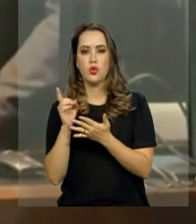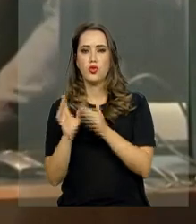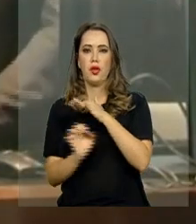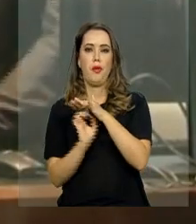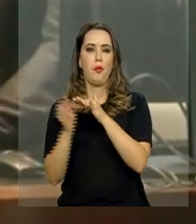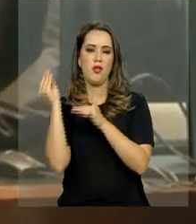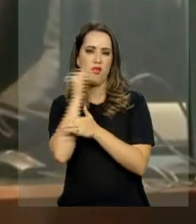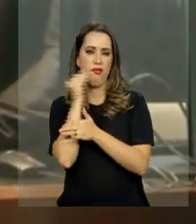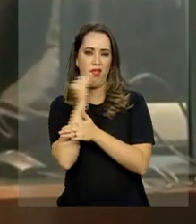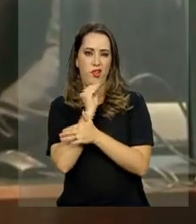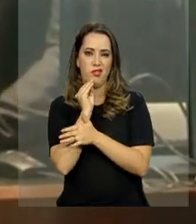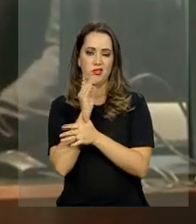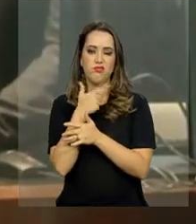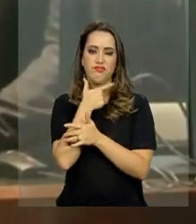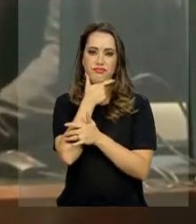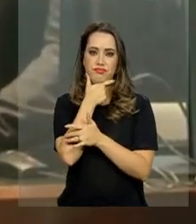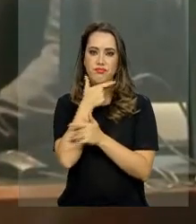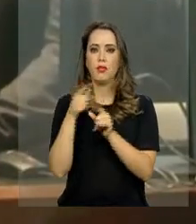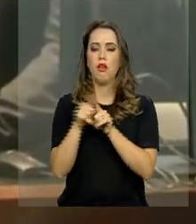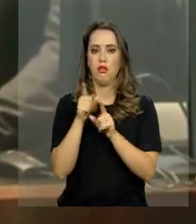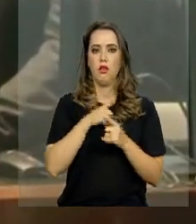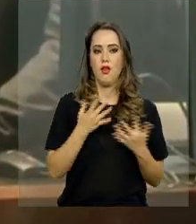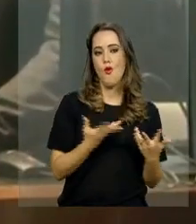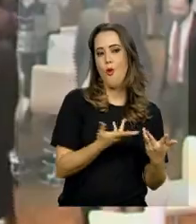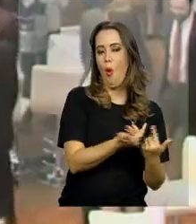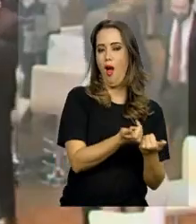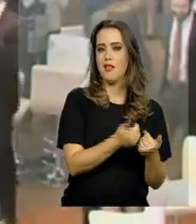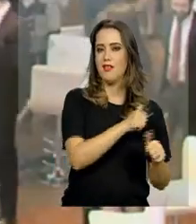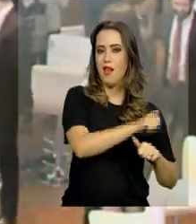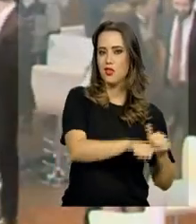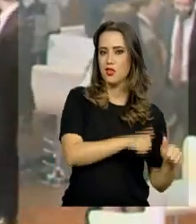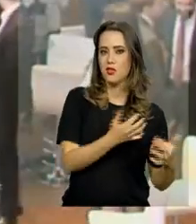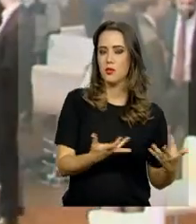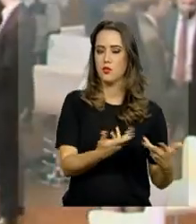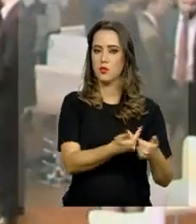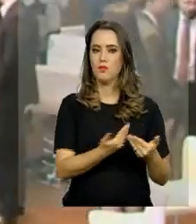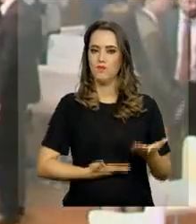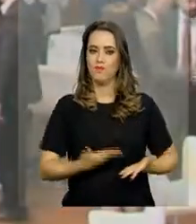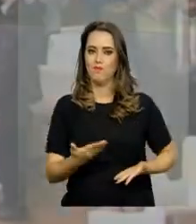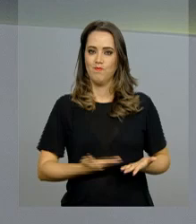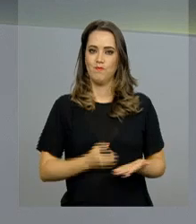ineficientes possam ter qualidade nos serviços oferecidos